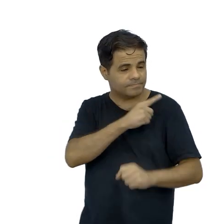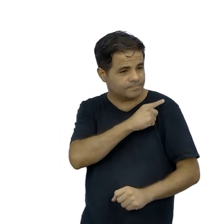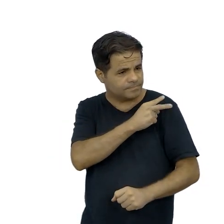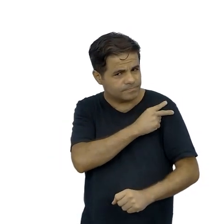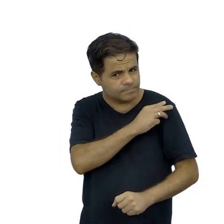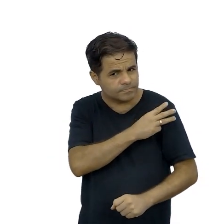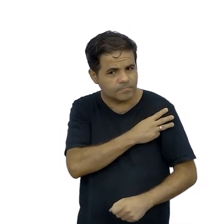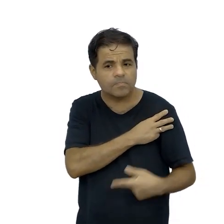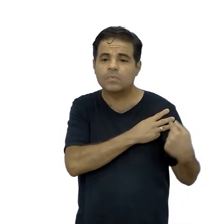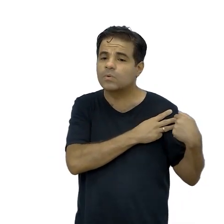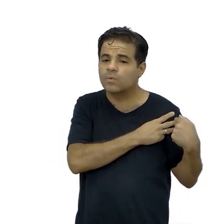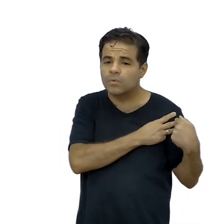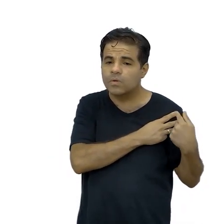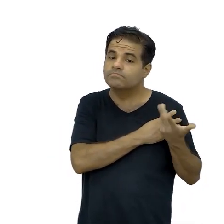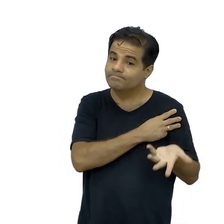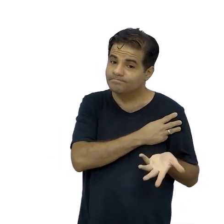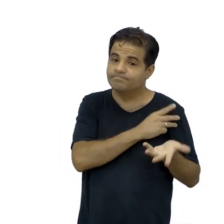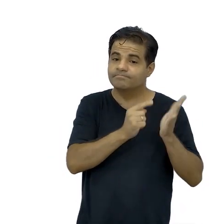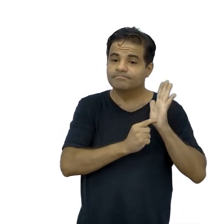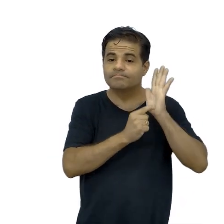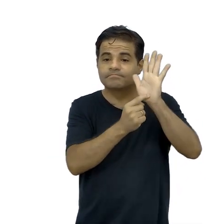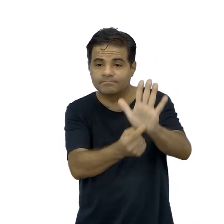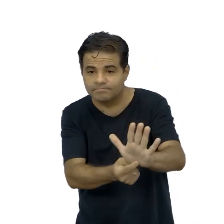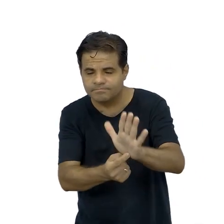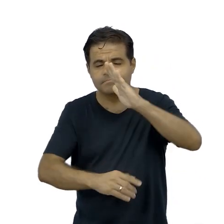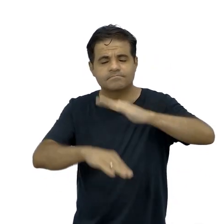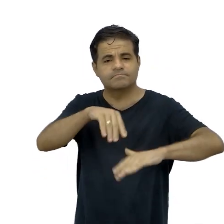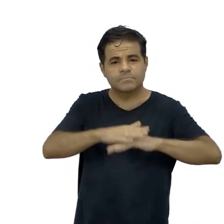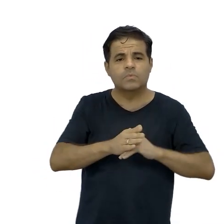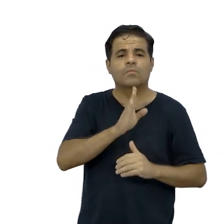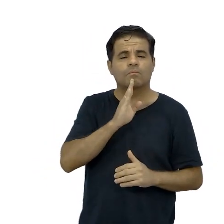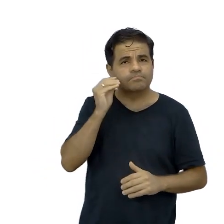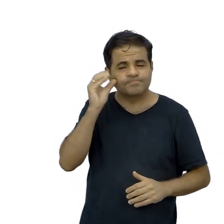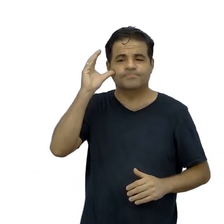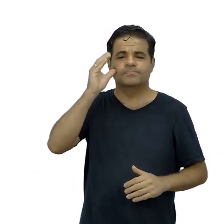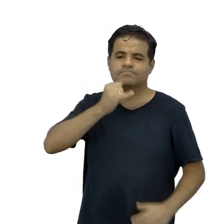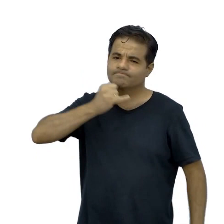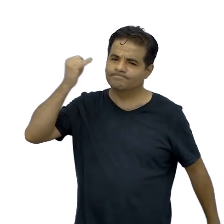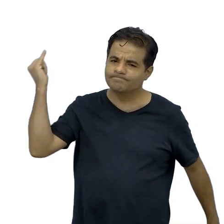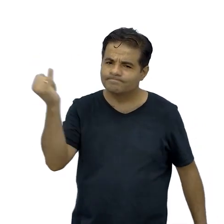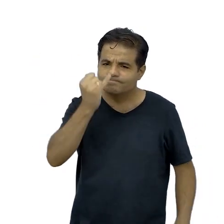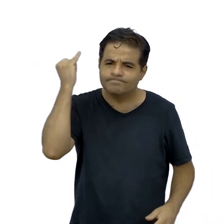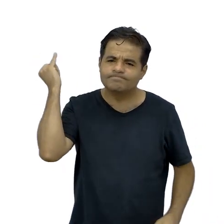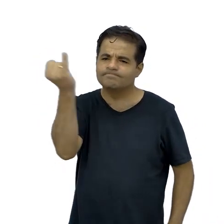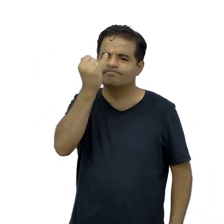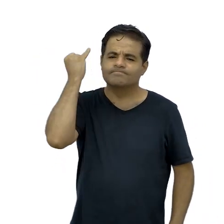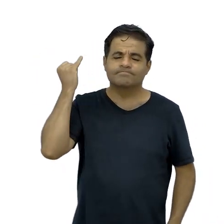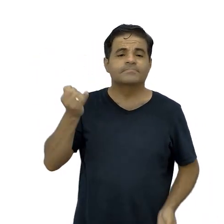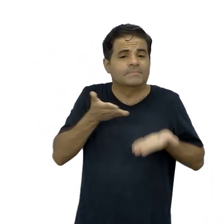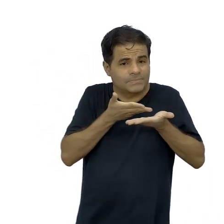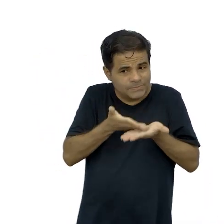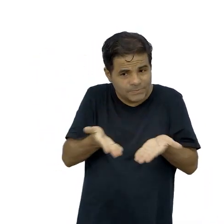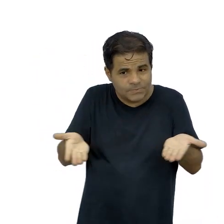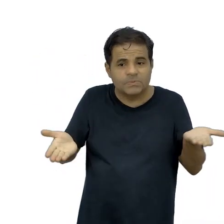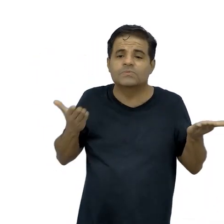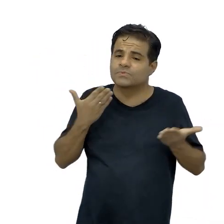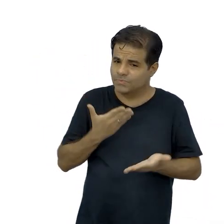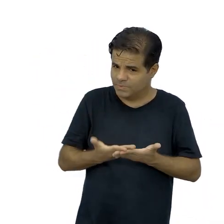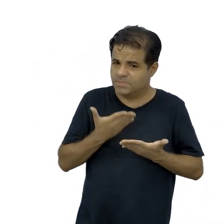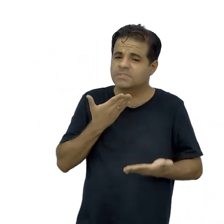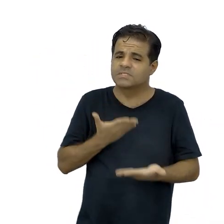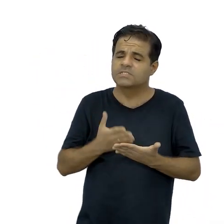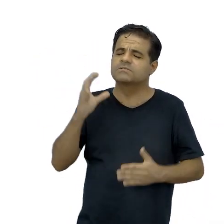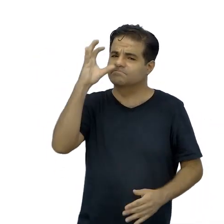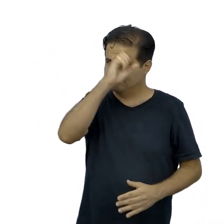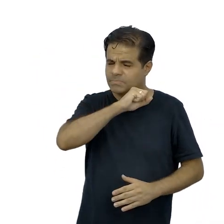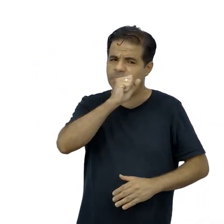médio, os quais abordam as habilidades e os conhecimentos essenciais que são imprescindíveis para que os estudantes aprendam e